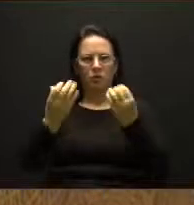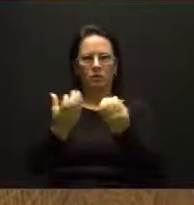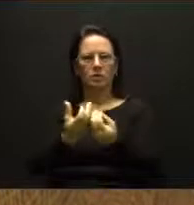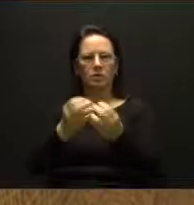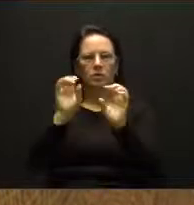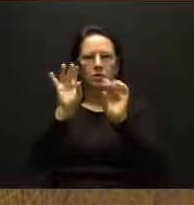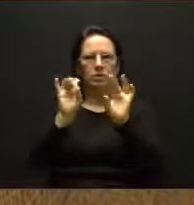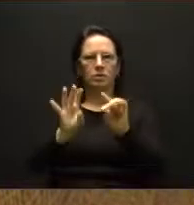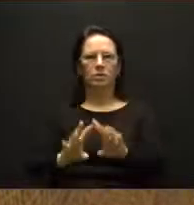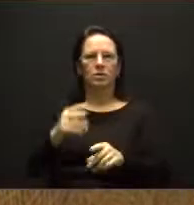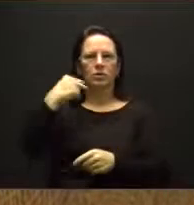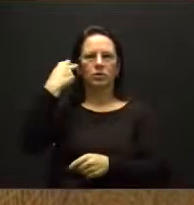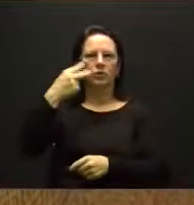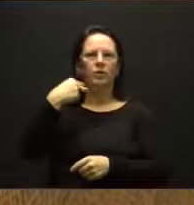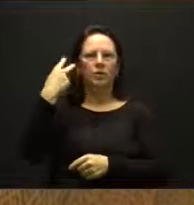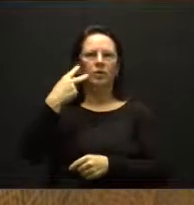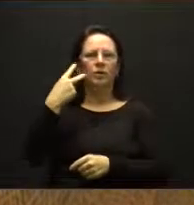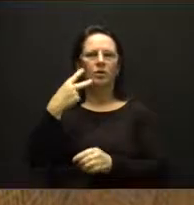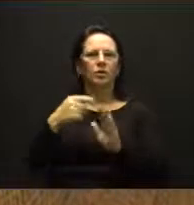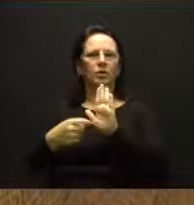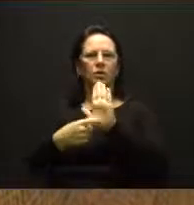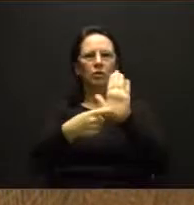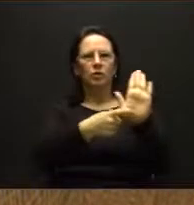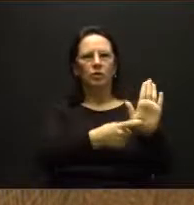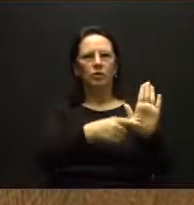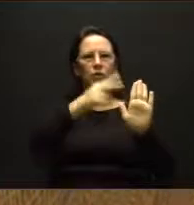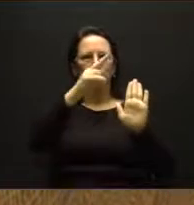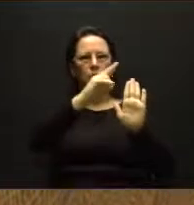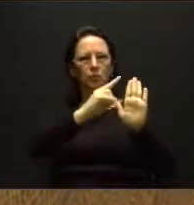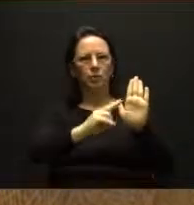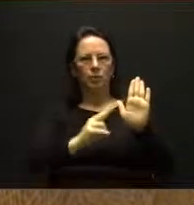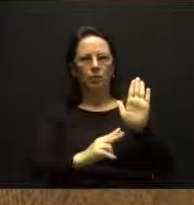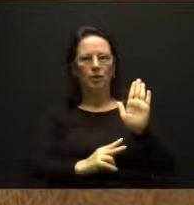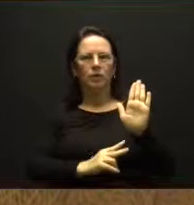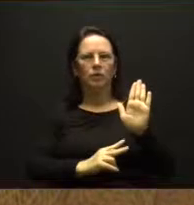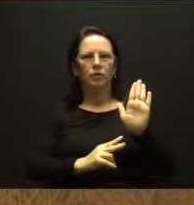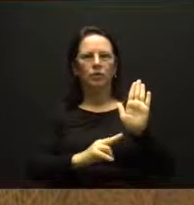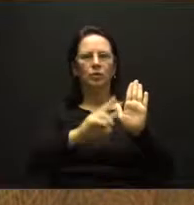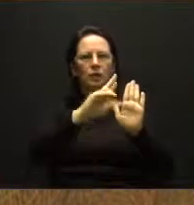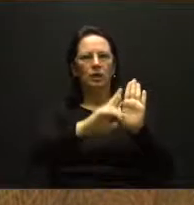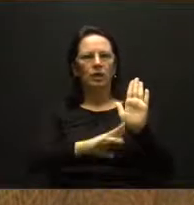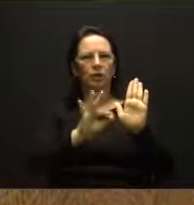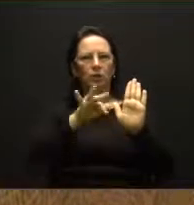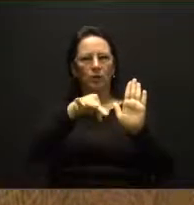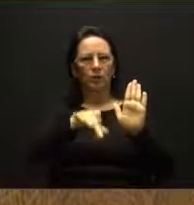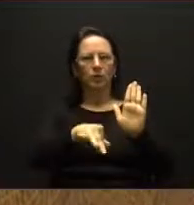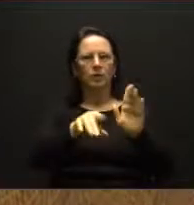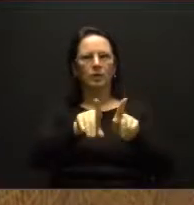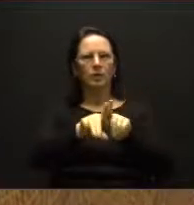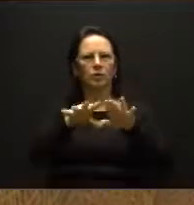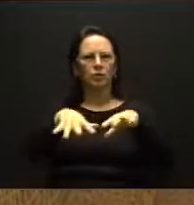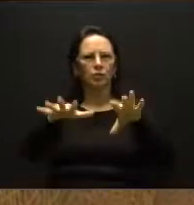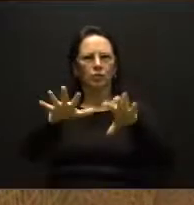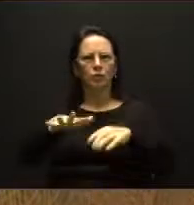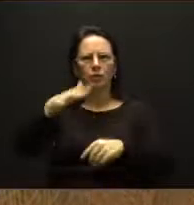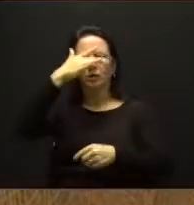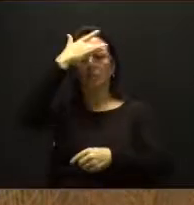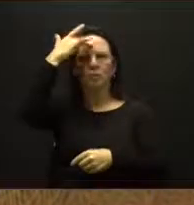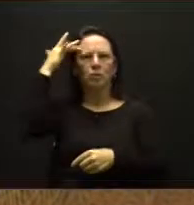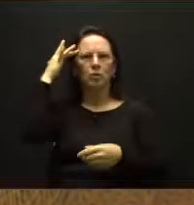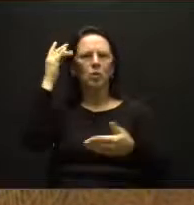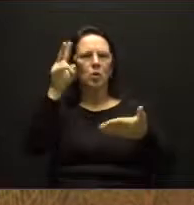vereadores deliberou pela apresentação e leitura desse relatório final em plenário para ser